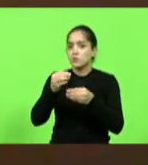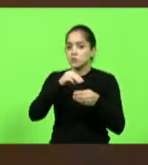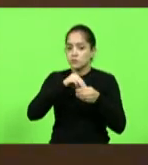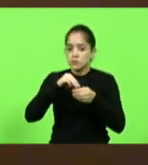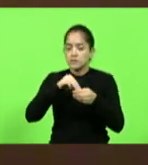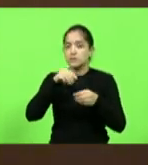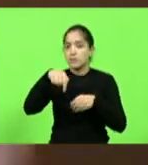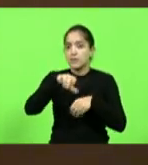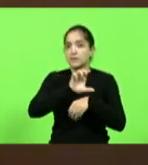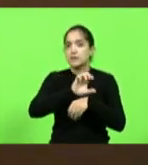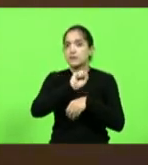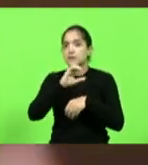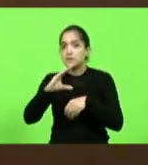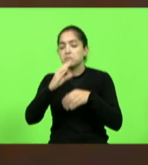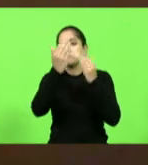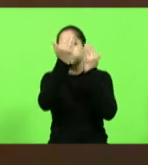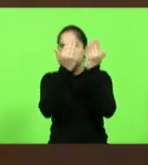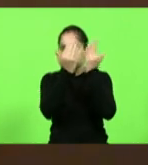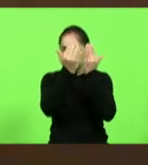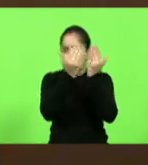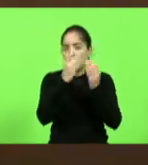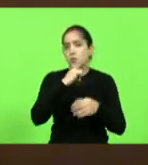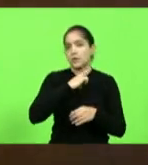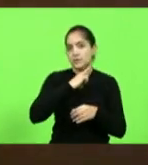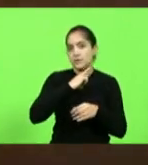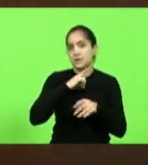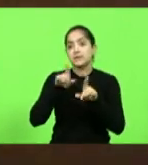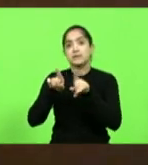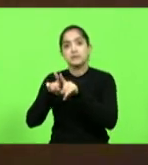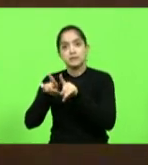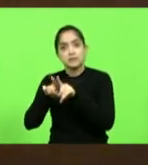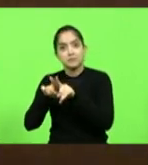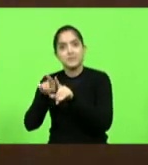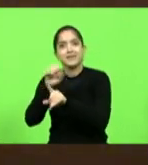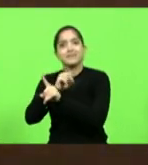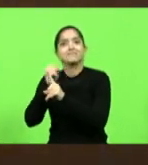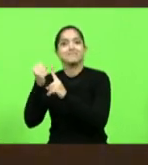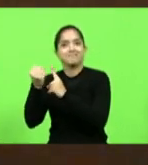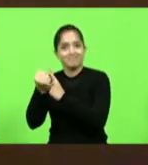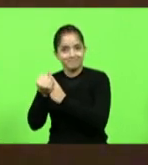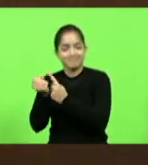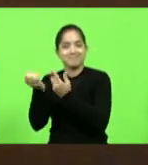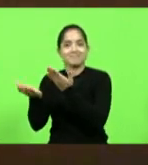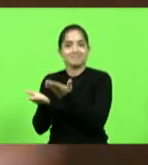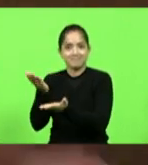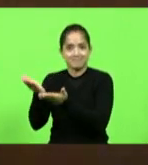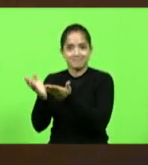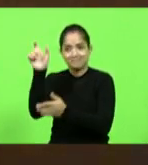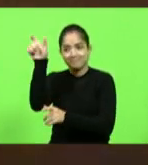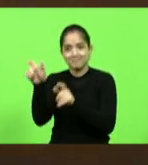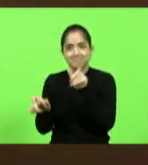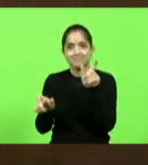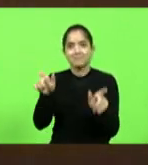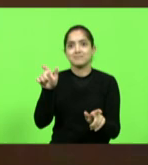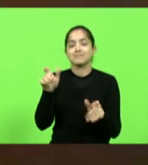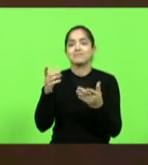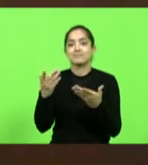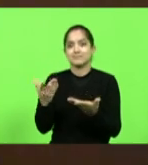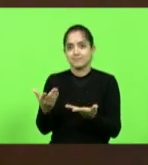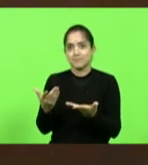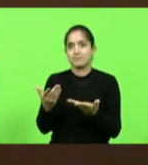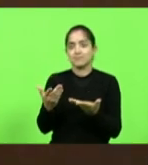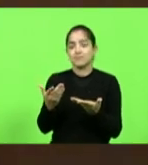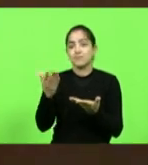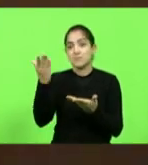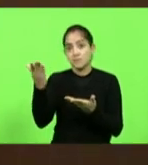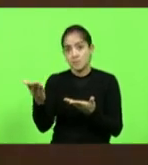têm a psicóloga, ainda bem, e têm também a figura da assistente social nos seus quadros. E aí, como bem disse